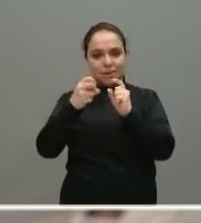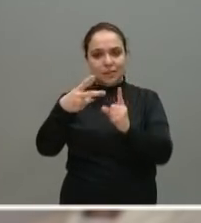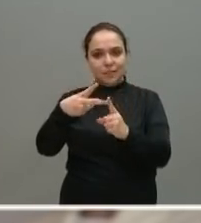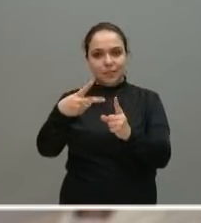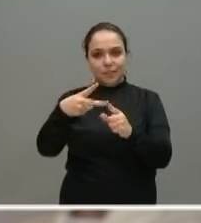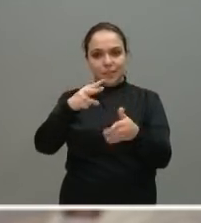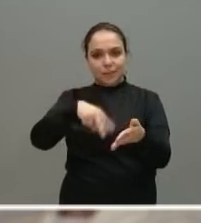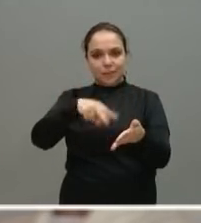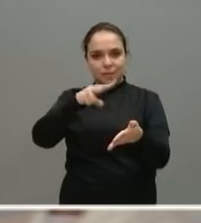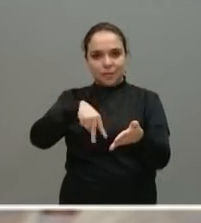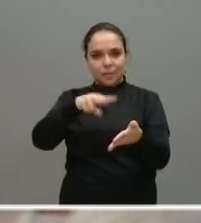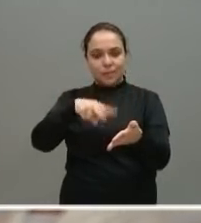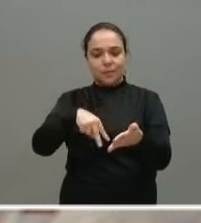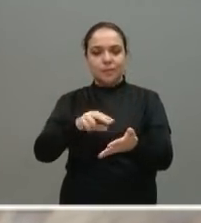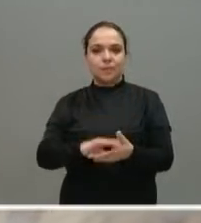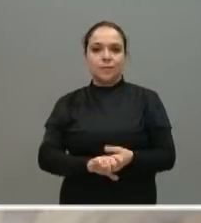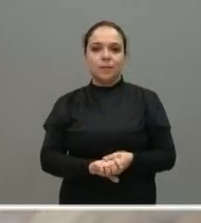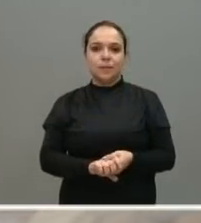leitura.